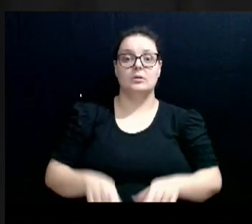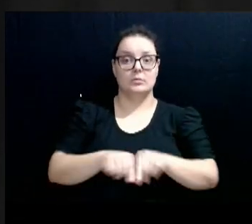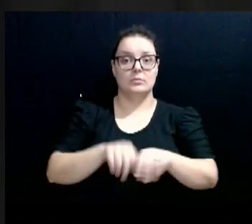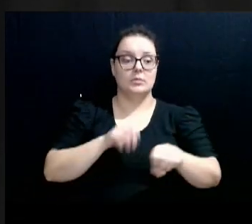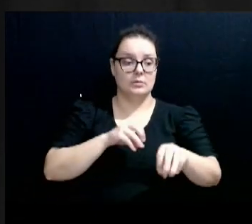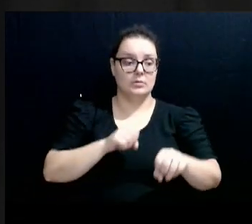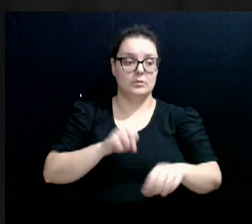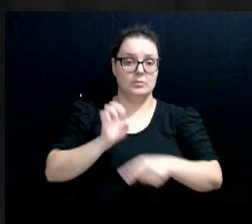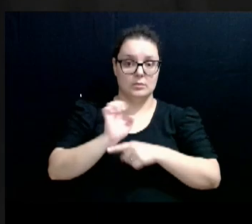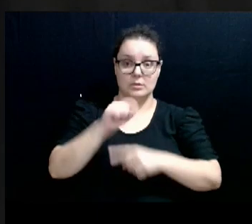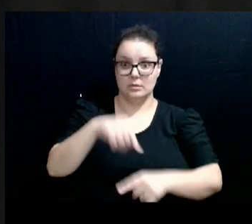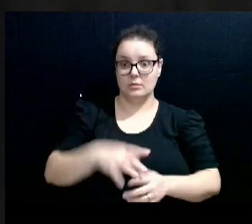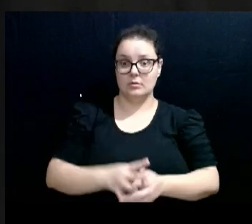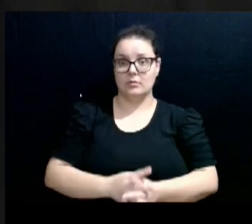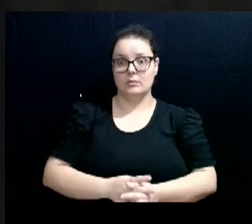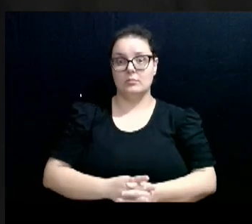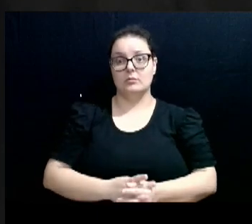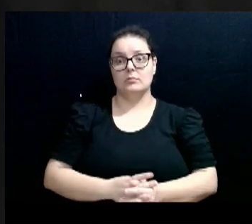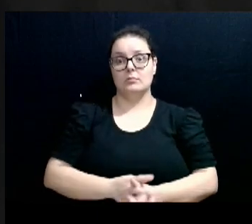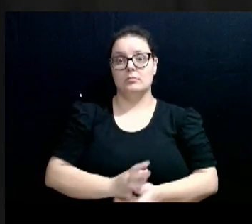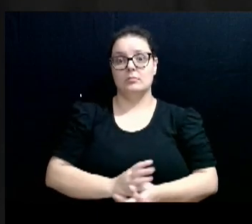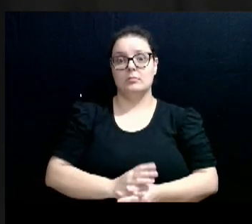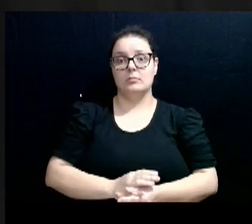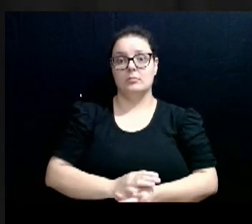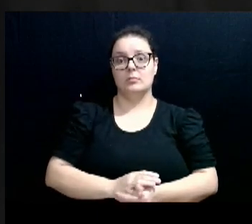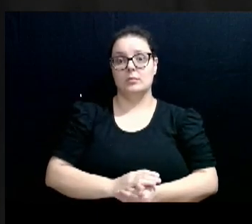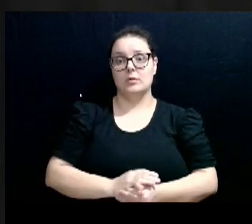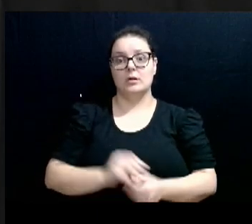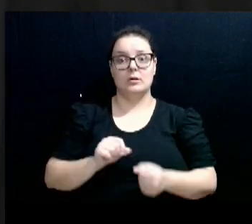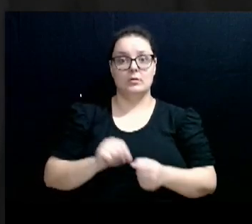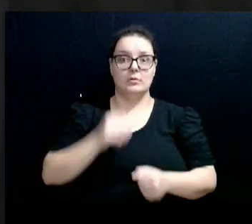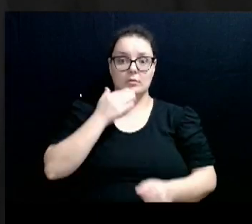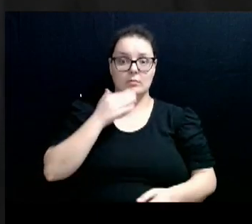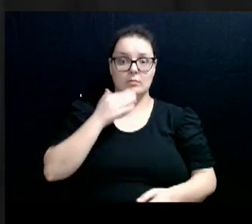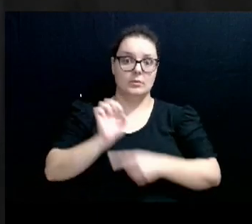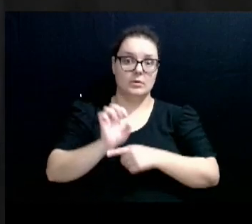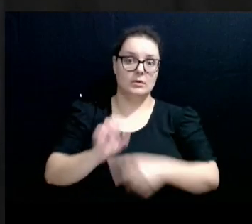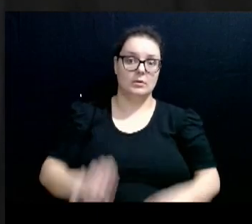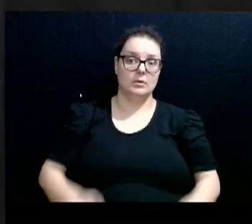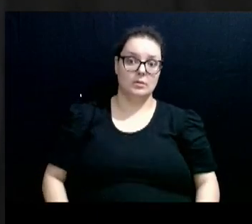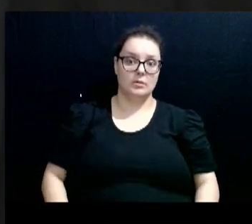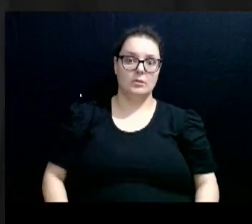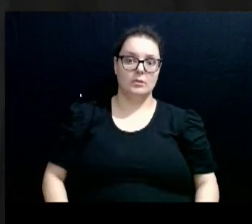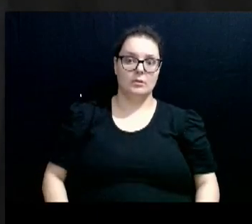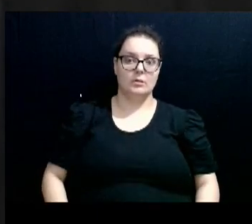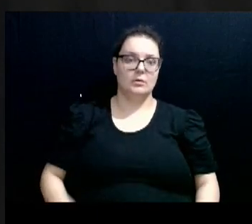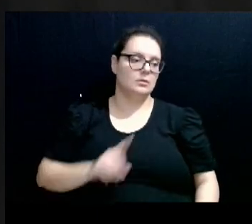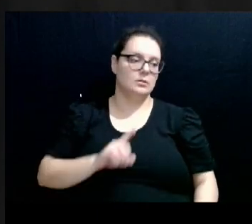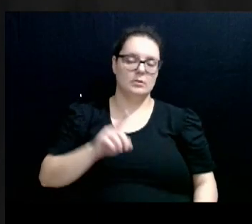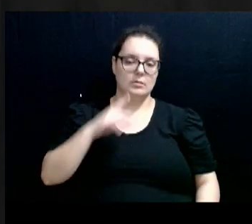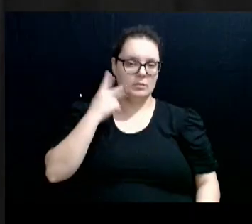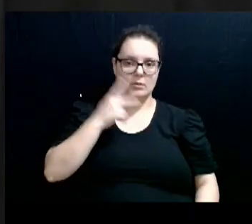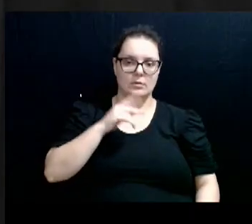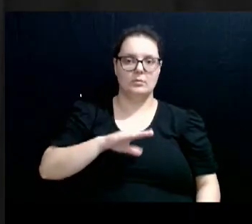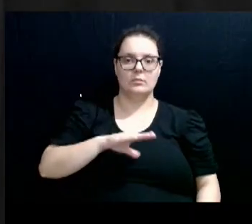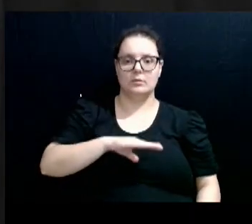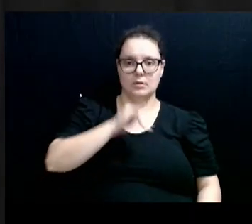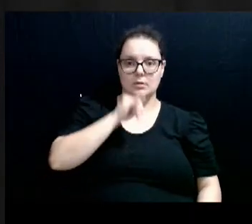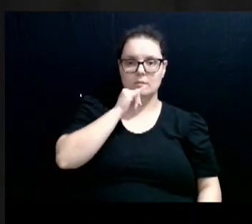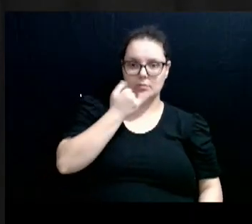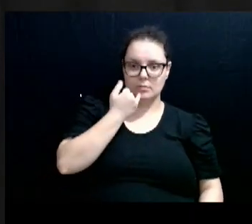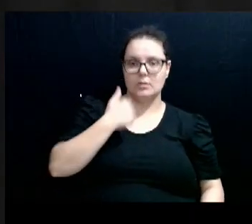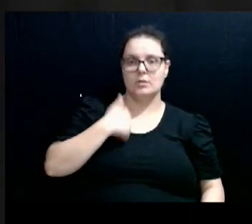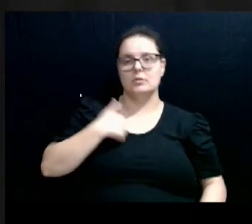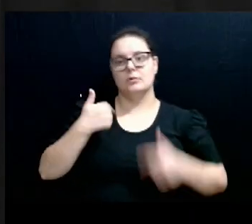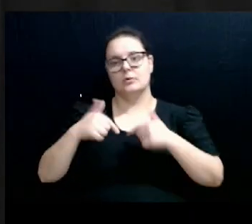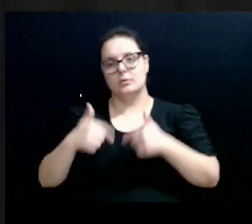fiz uma solicitação no estado, se eles me fariam, eu já não era mais vereador na cidade, eu estava trabalhando e dando